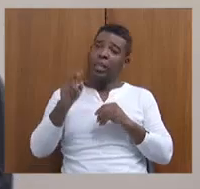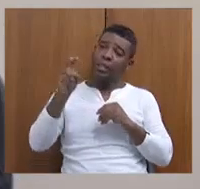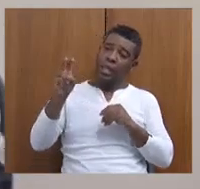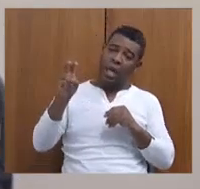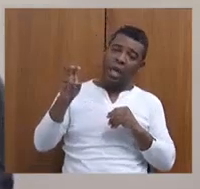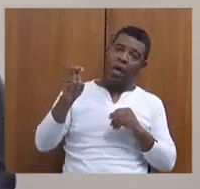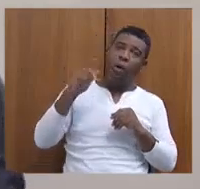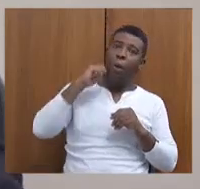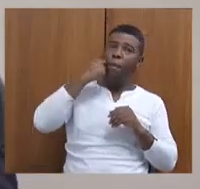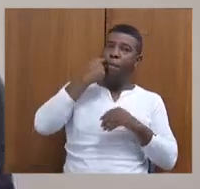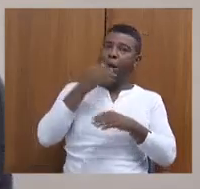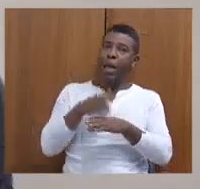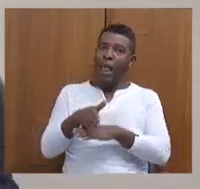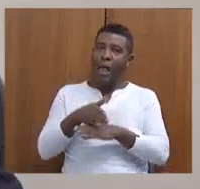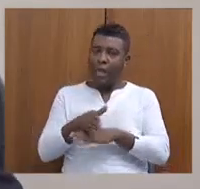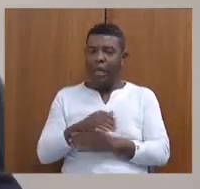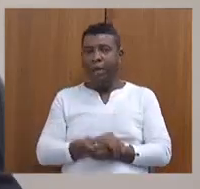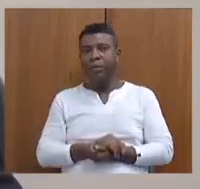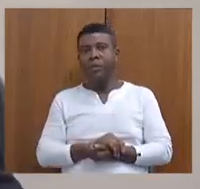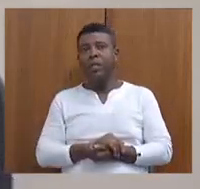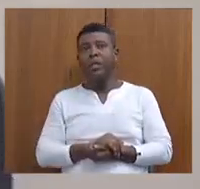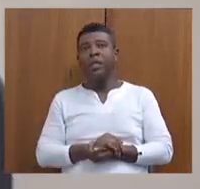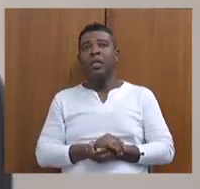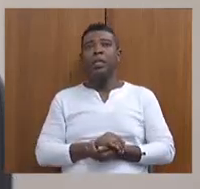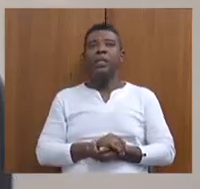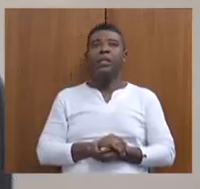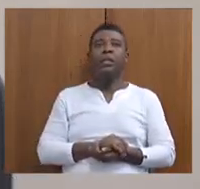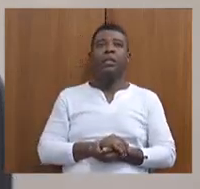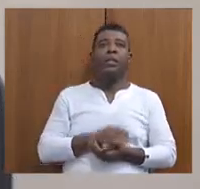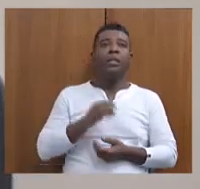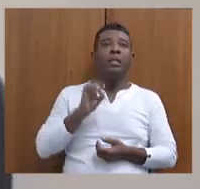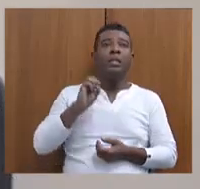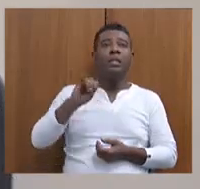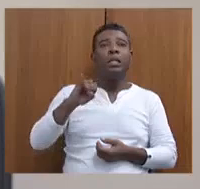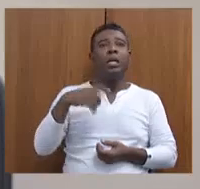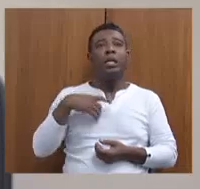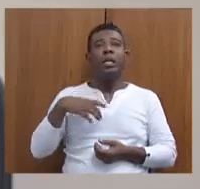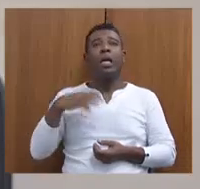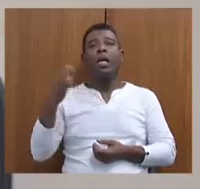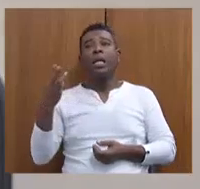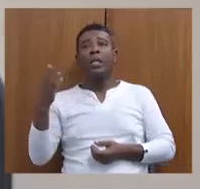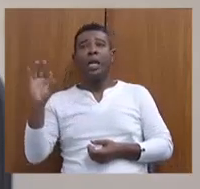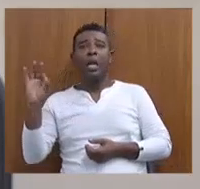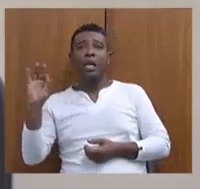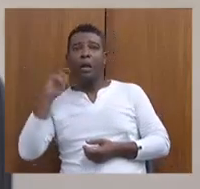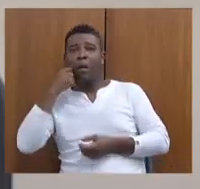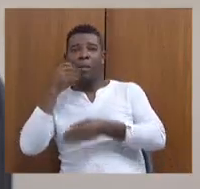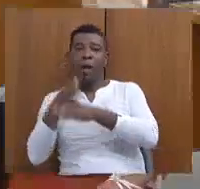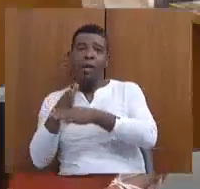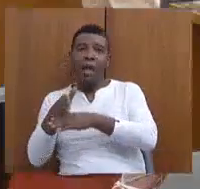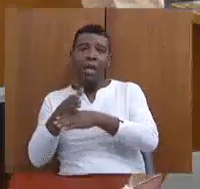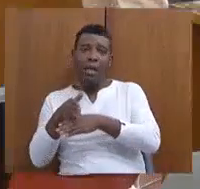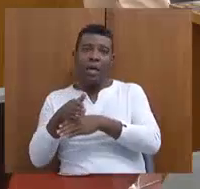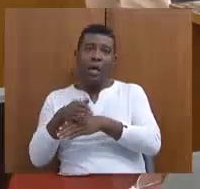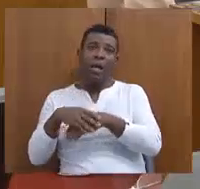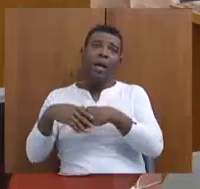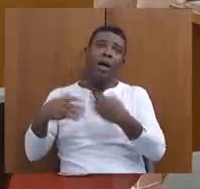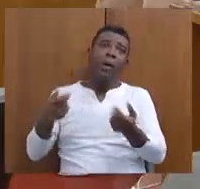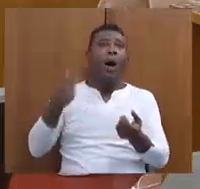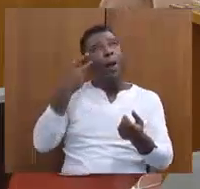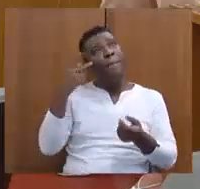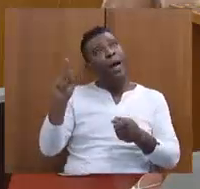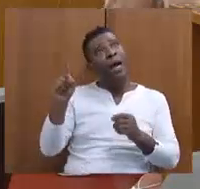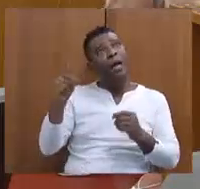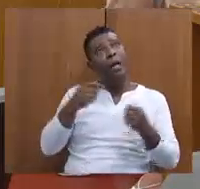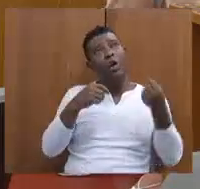5 mil habitantes nós tenhamos 30 padarias Opa tem mais padaria do que habitualmente tem pelo número de